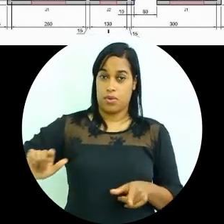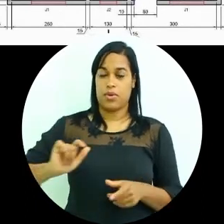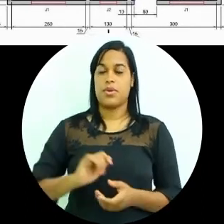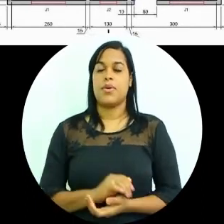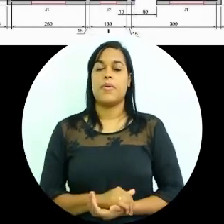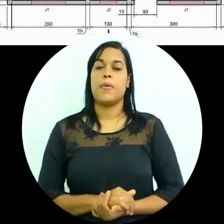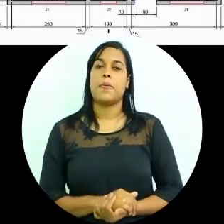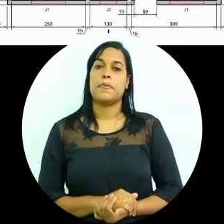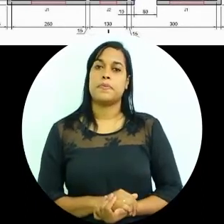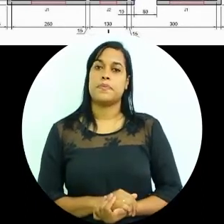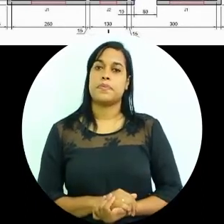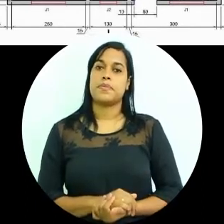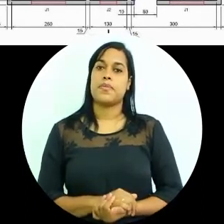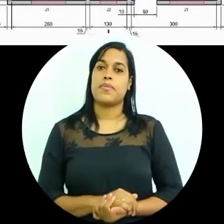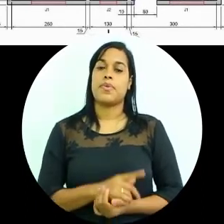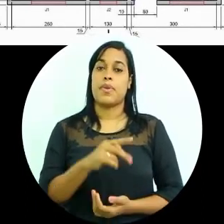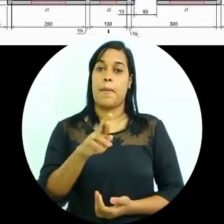outro,